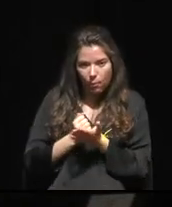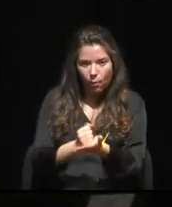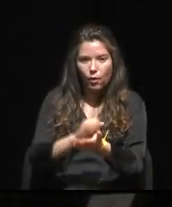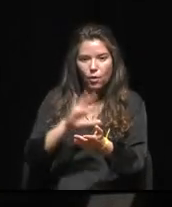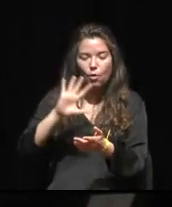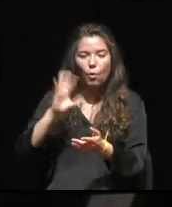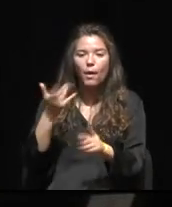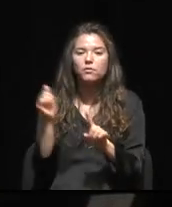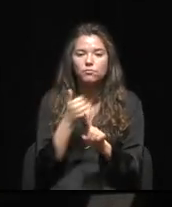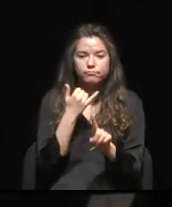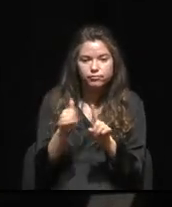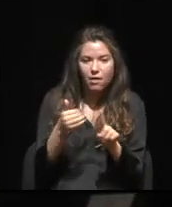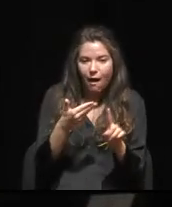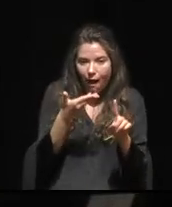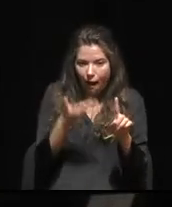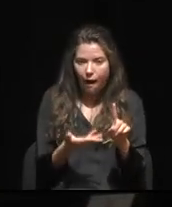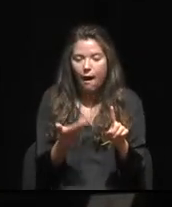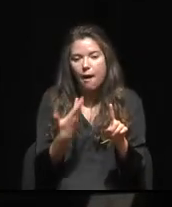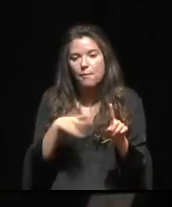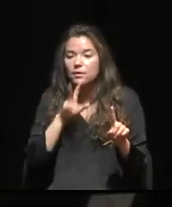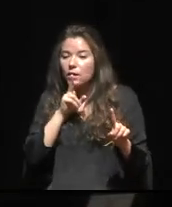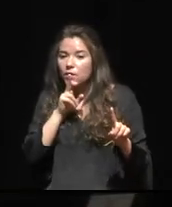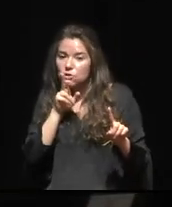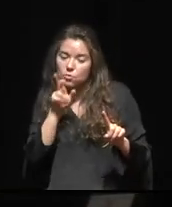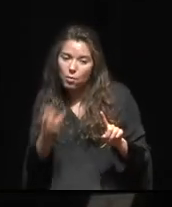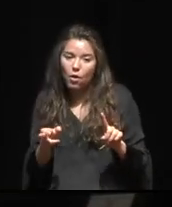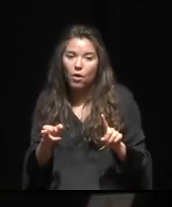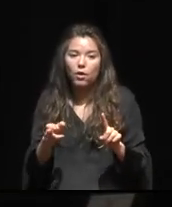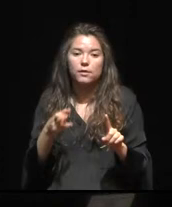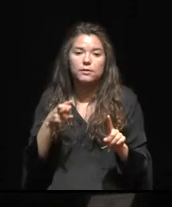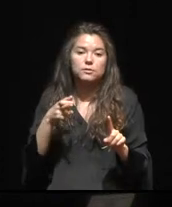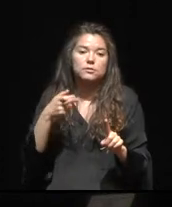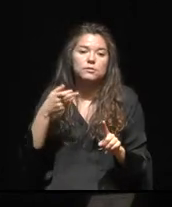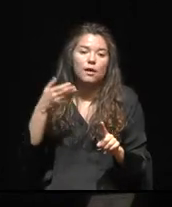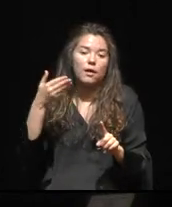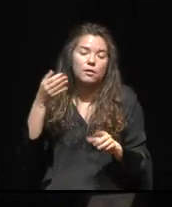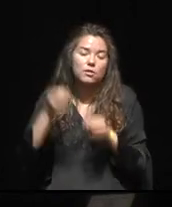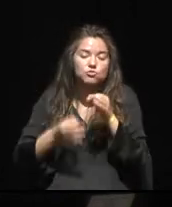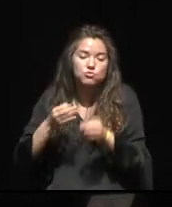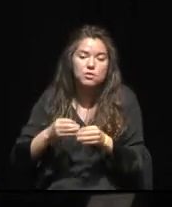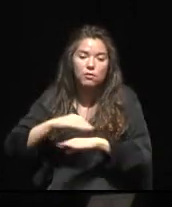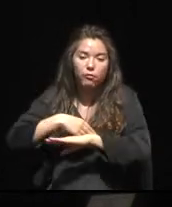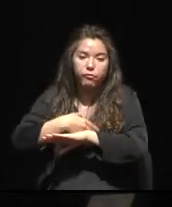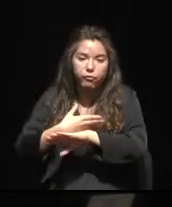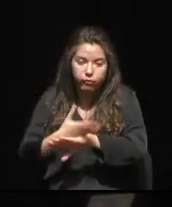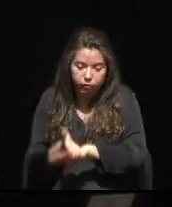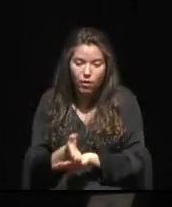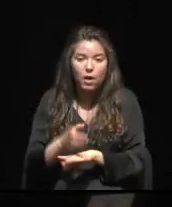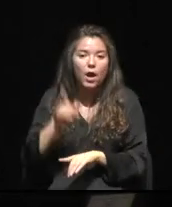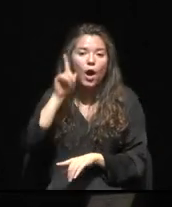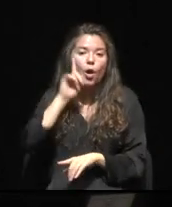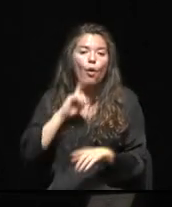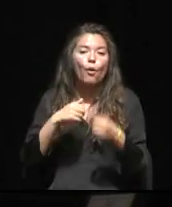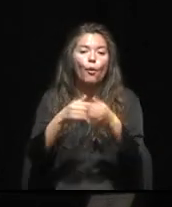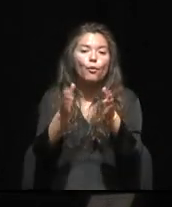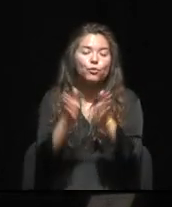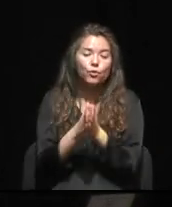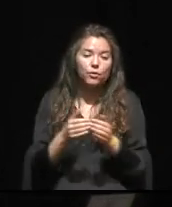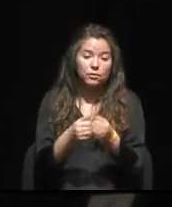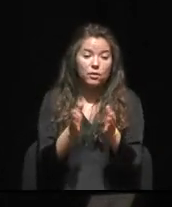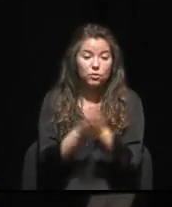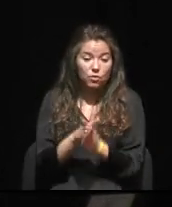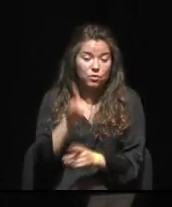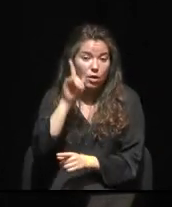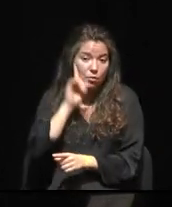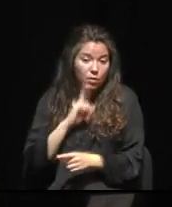vítima de violência doméstica mas depois as respostas e a justiça tardam a chegar não é com todas e todos que uma mulher não tem